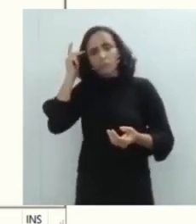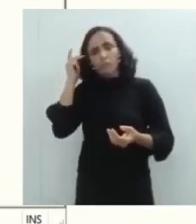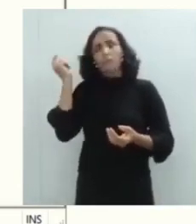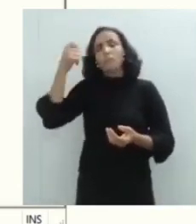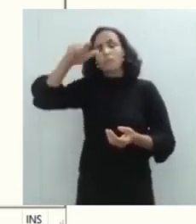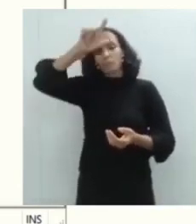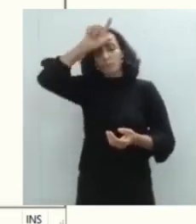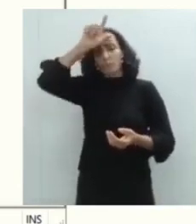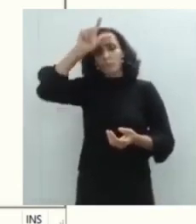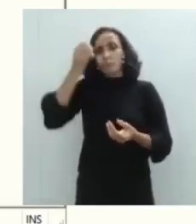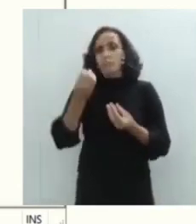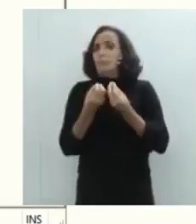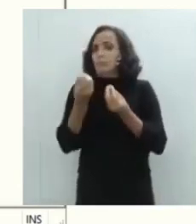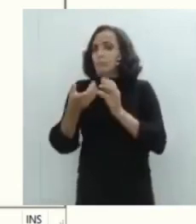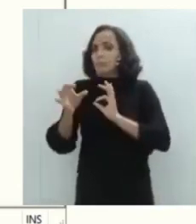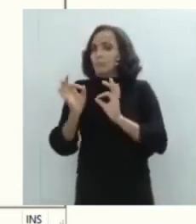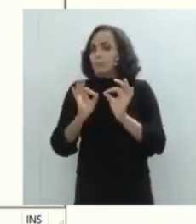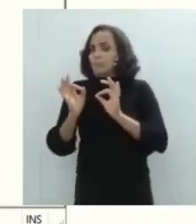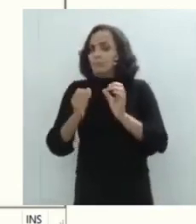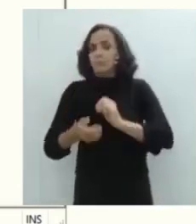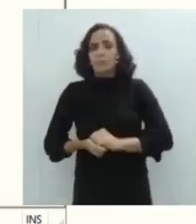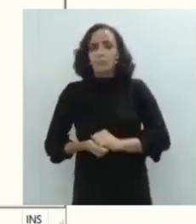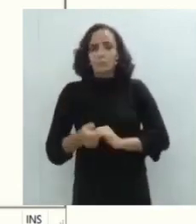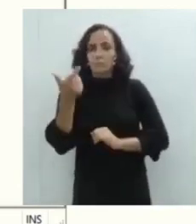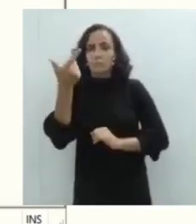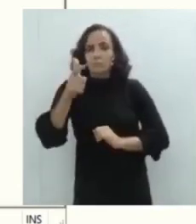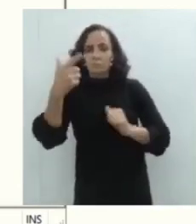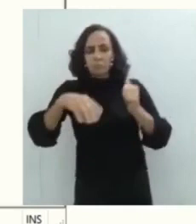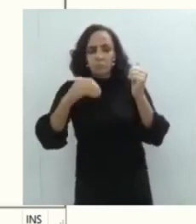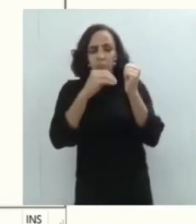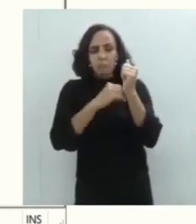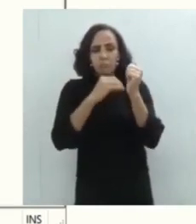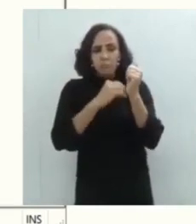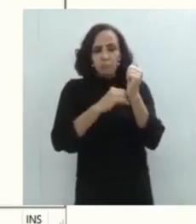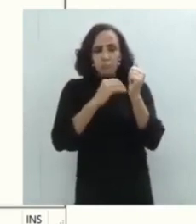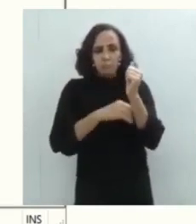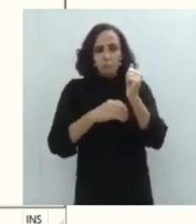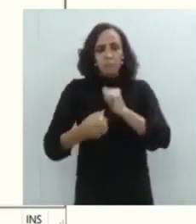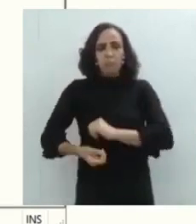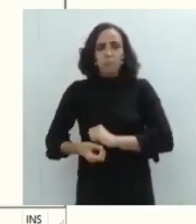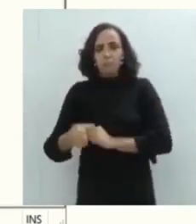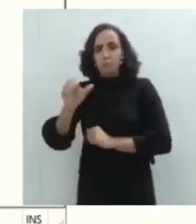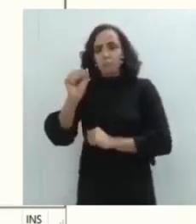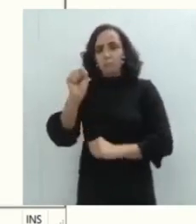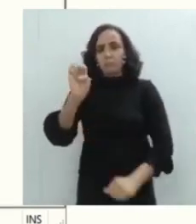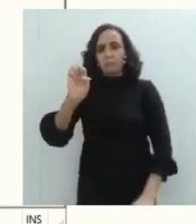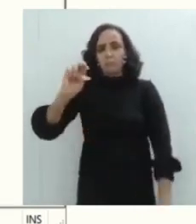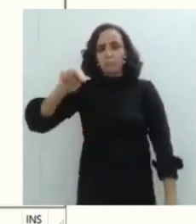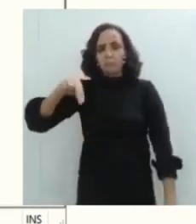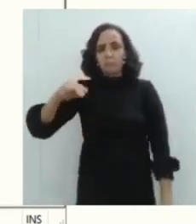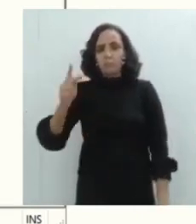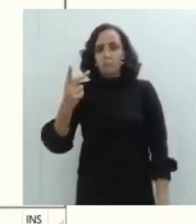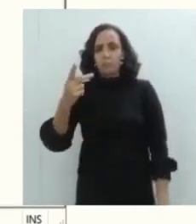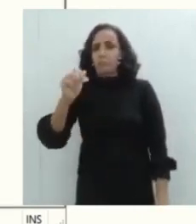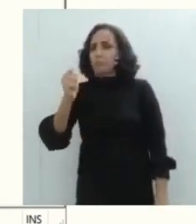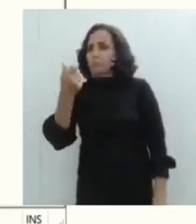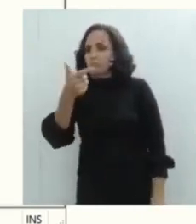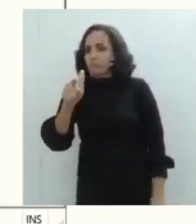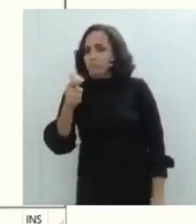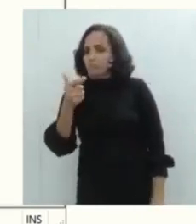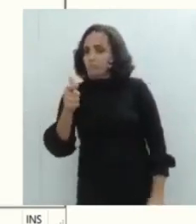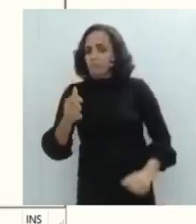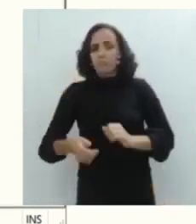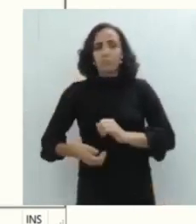vamos dizer assim. Não temos senha, por isso que está as aspas sem conteúdo. E